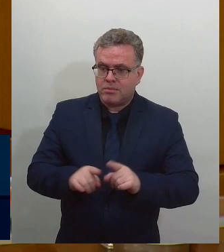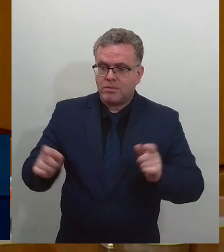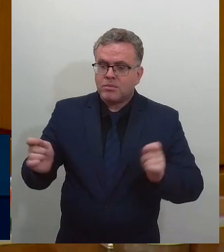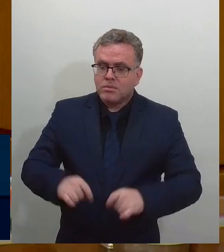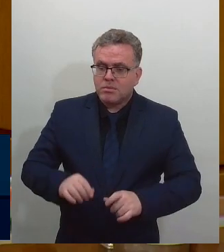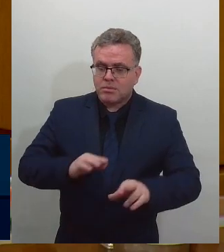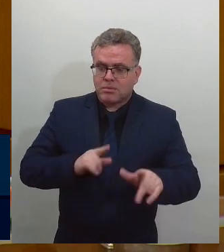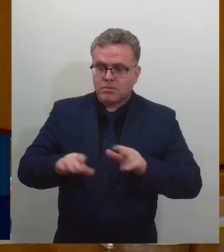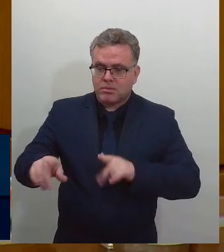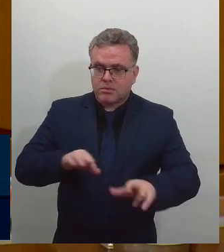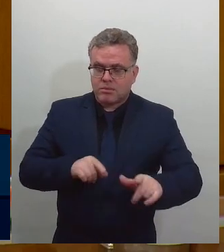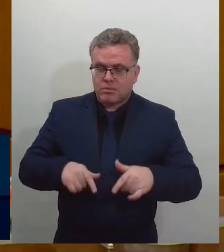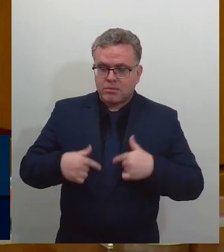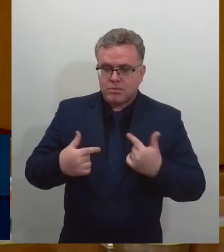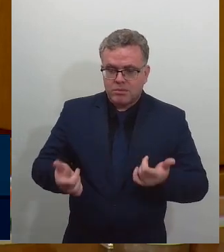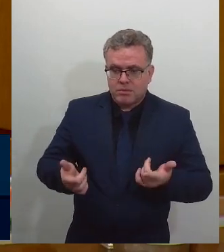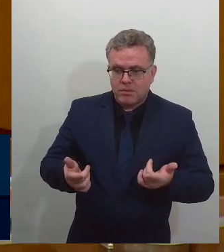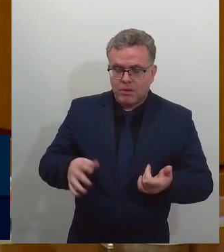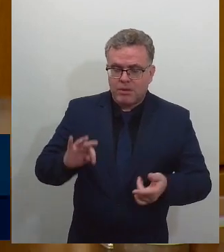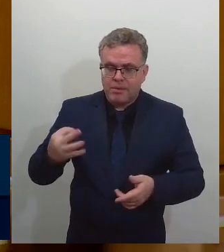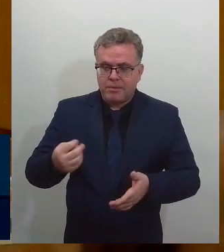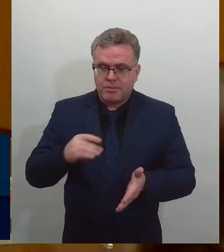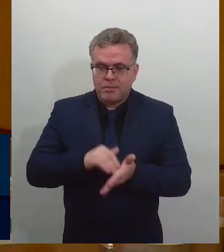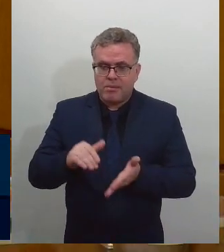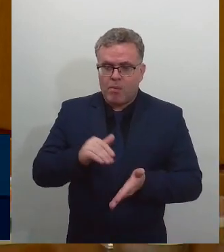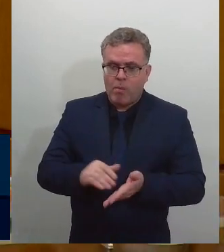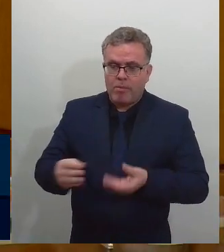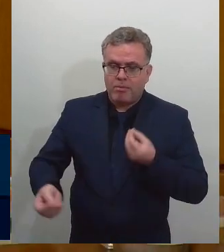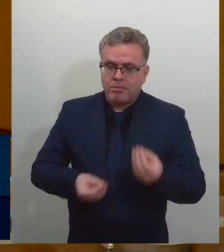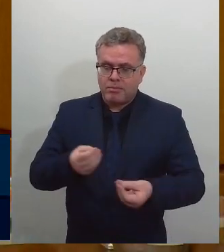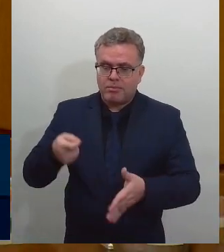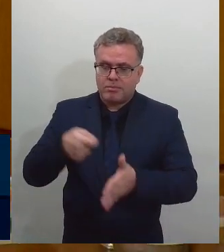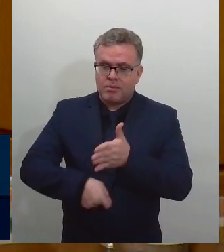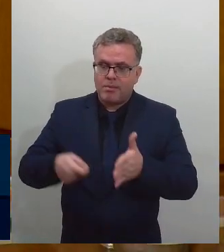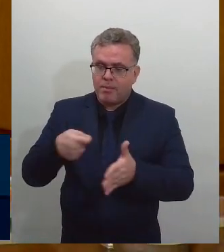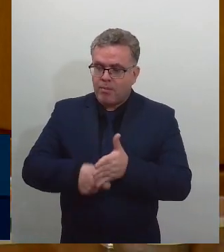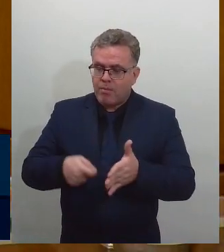seus secretários com as reivindicações